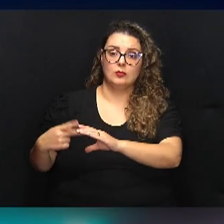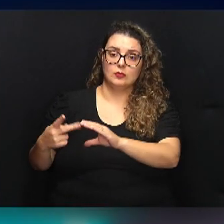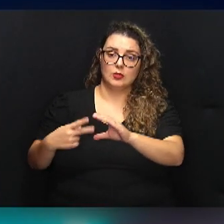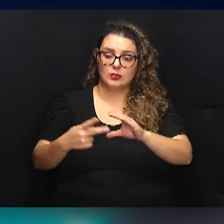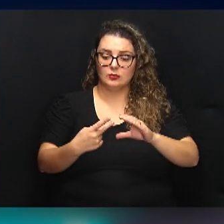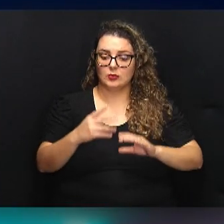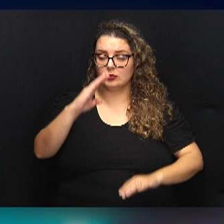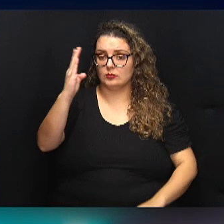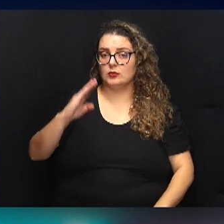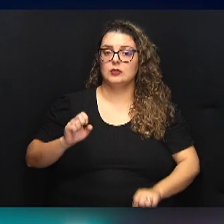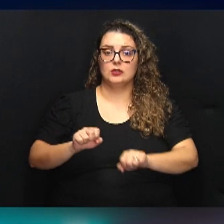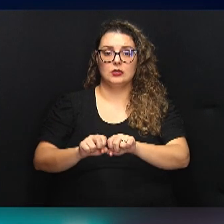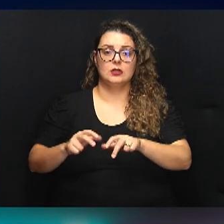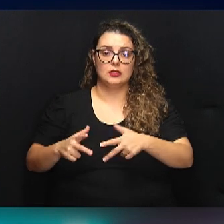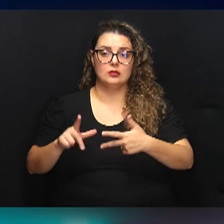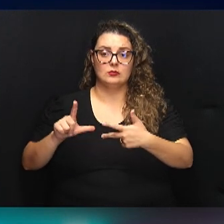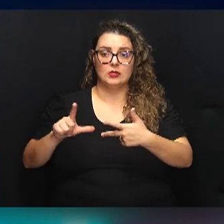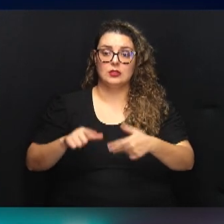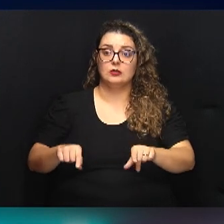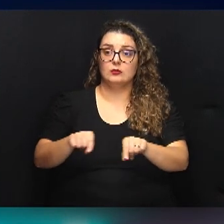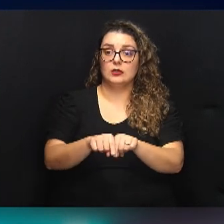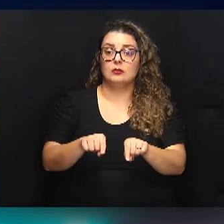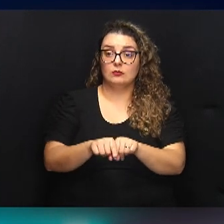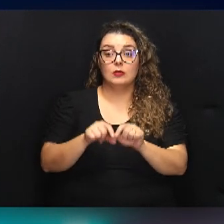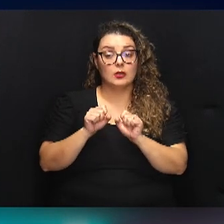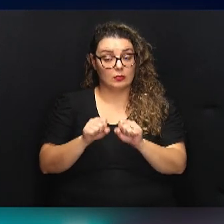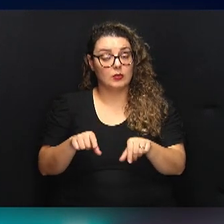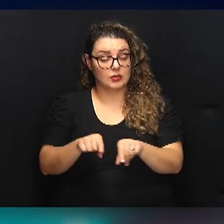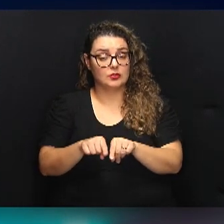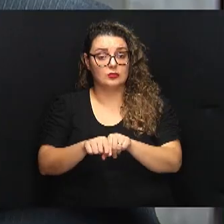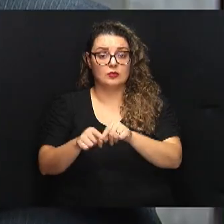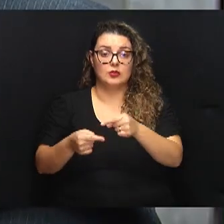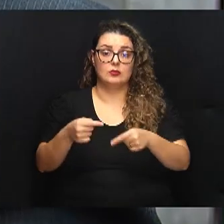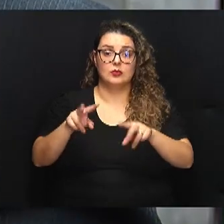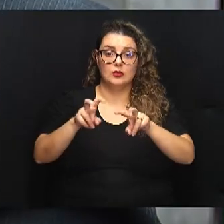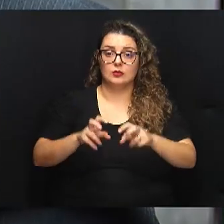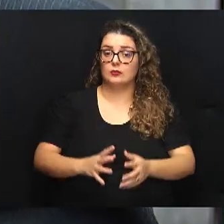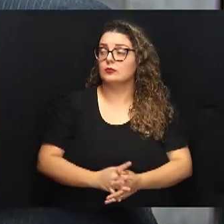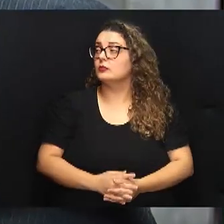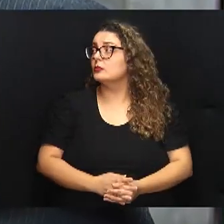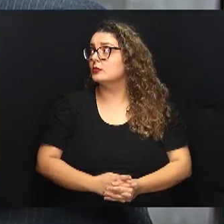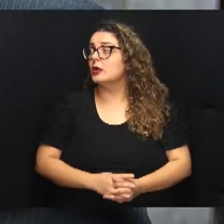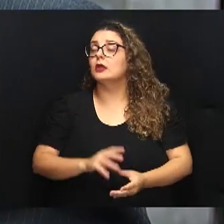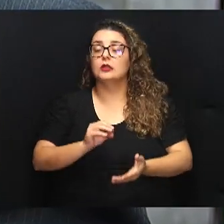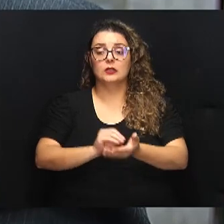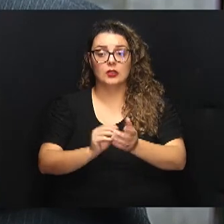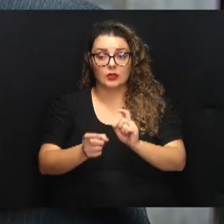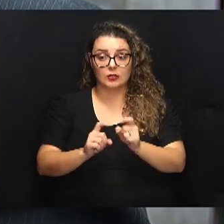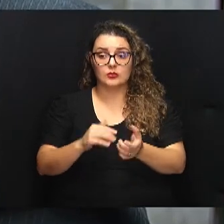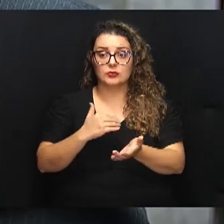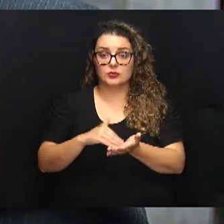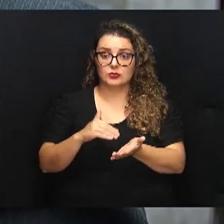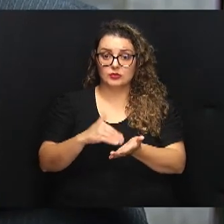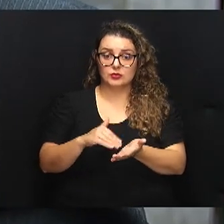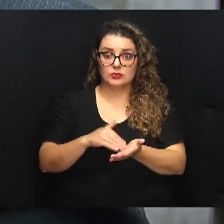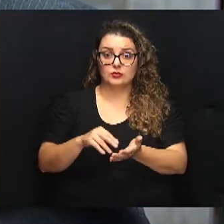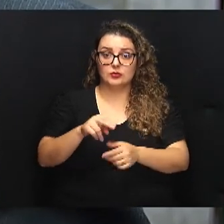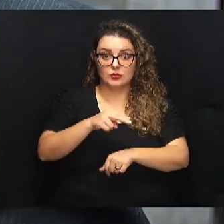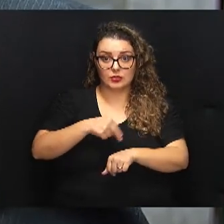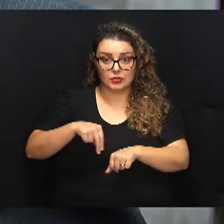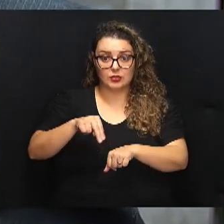e assembleias legislativas para que também discutam o tema. Na última reunião, o secretário